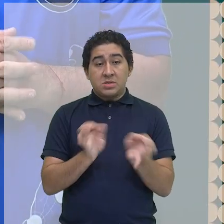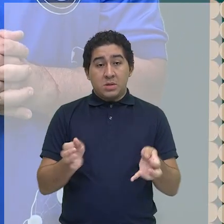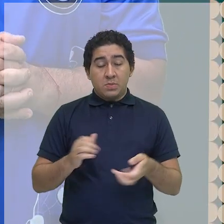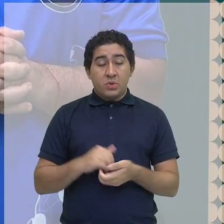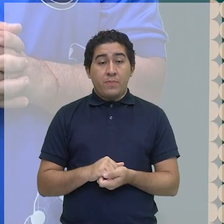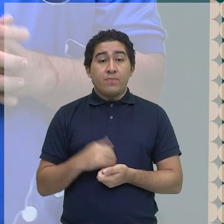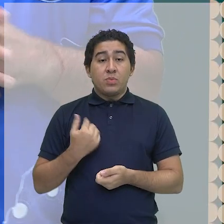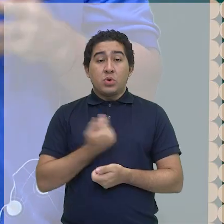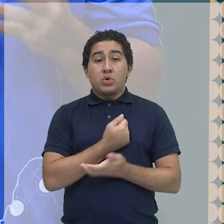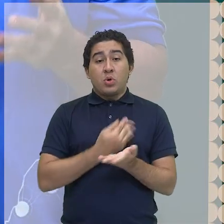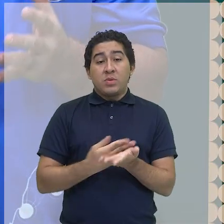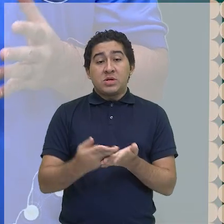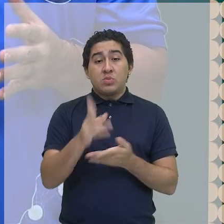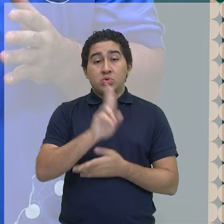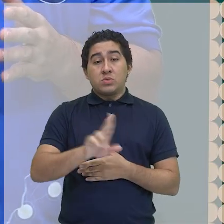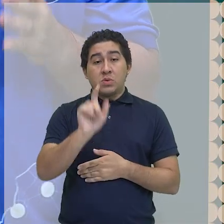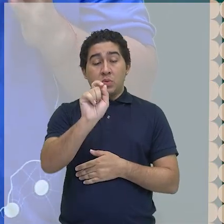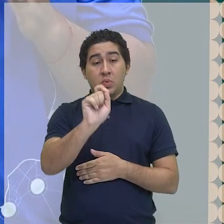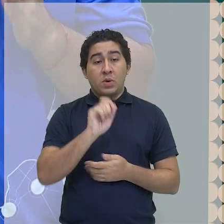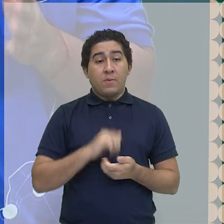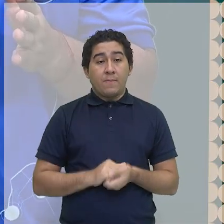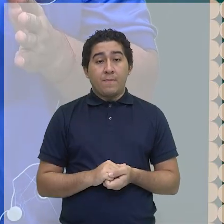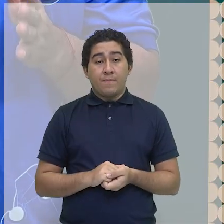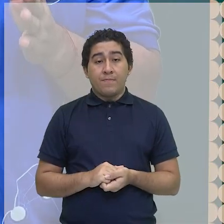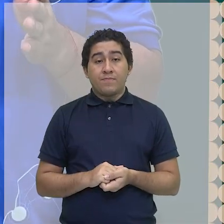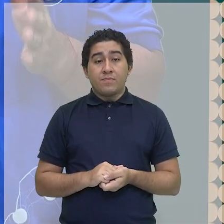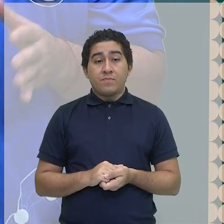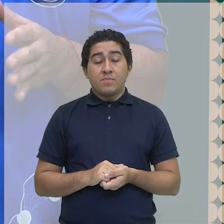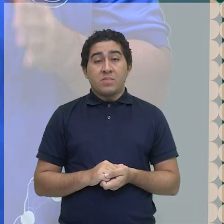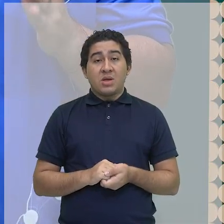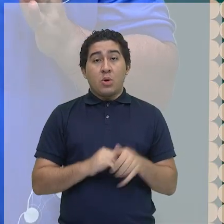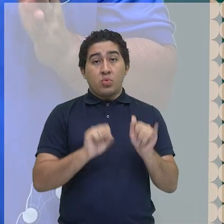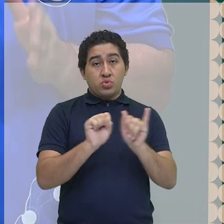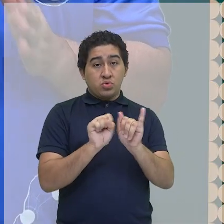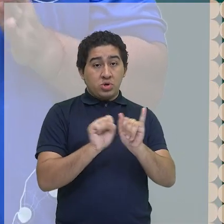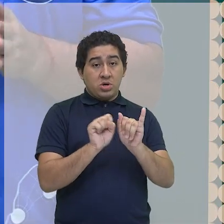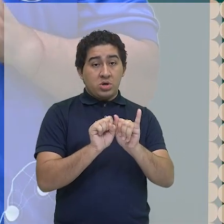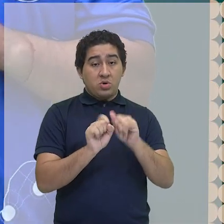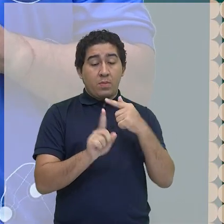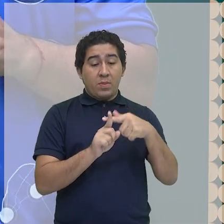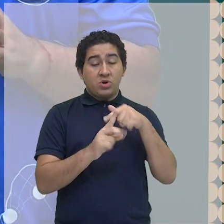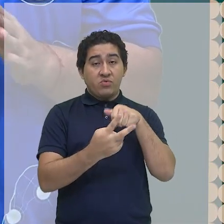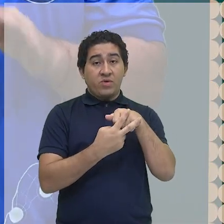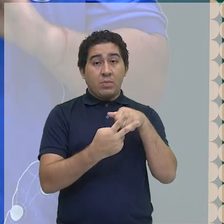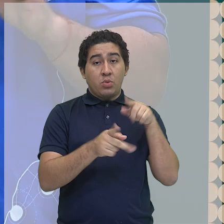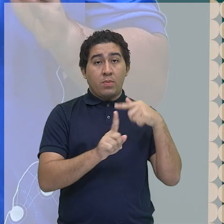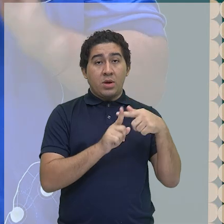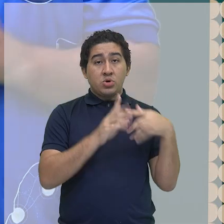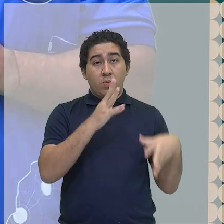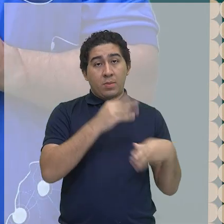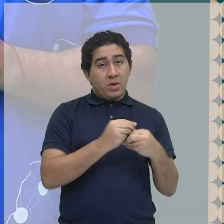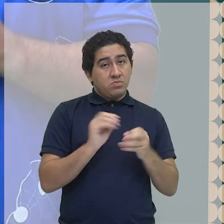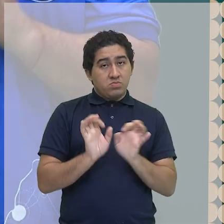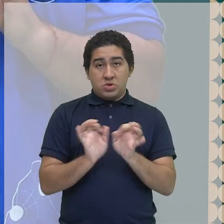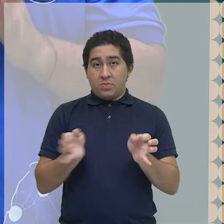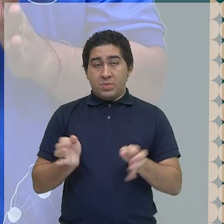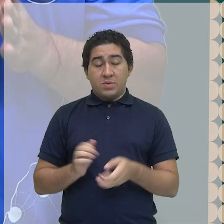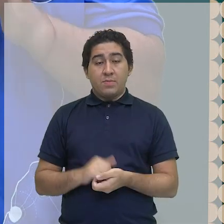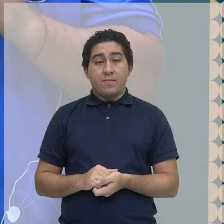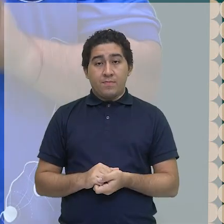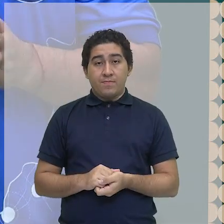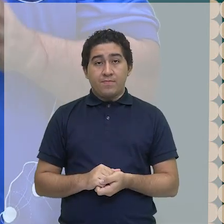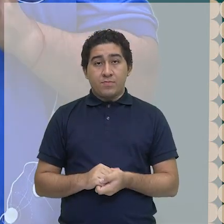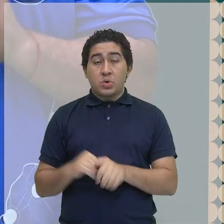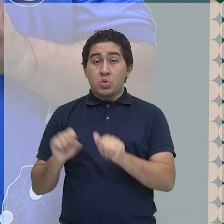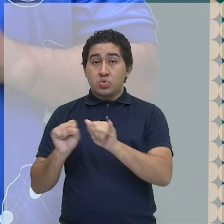o Simple Present utilizando o sujeito, na forma afirmativa, sujeito, verbo, complemento. Muito simples.